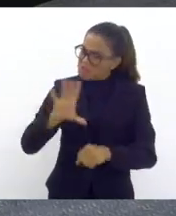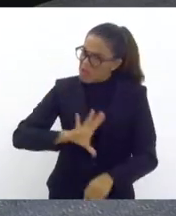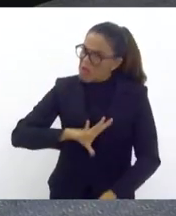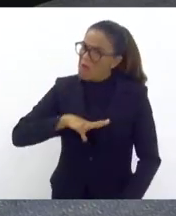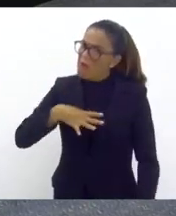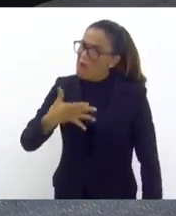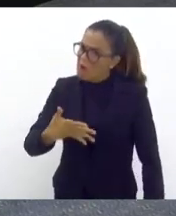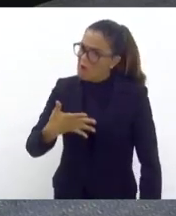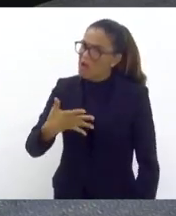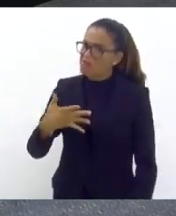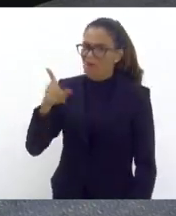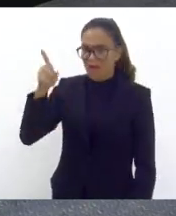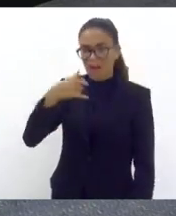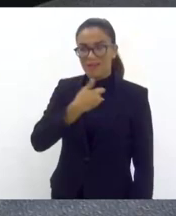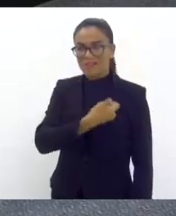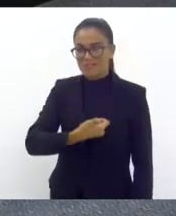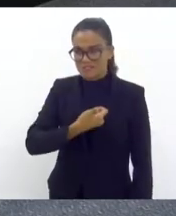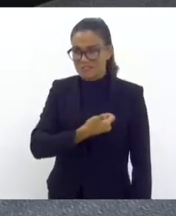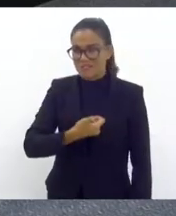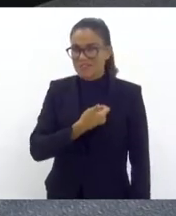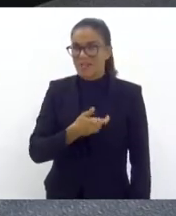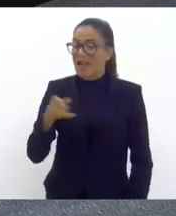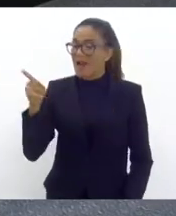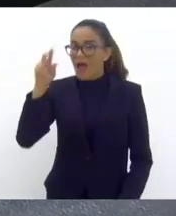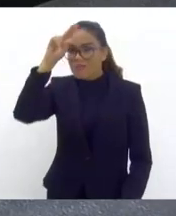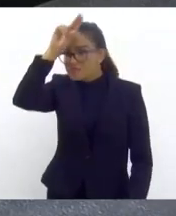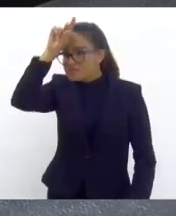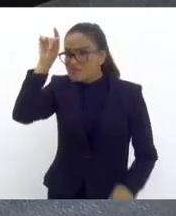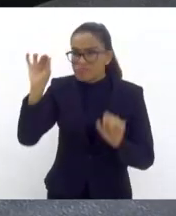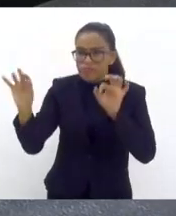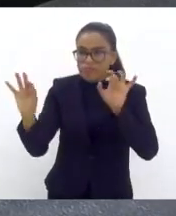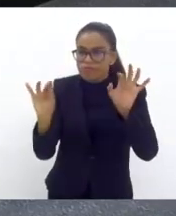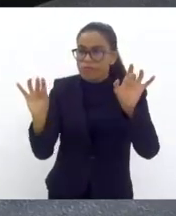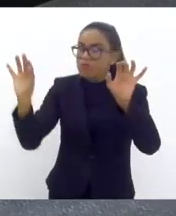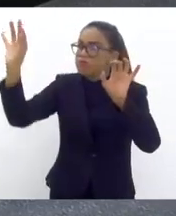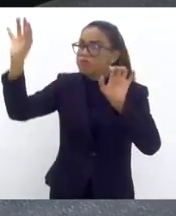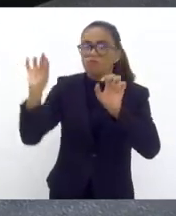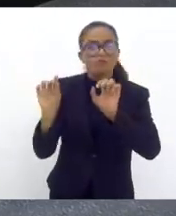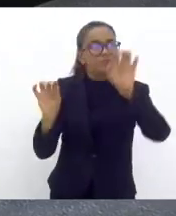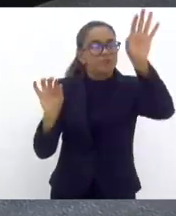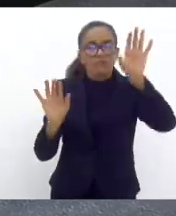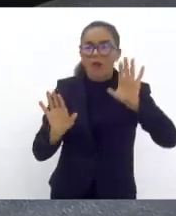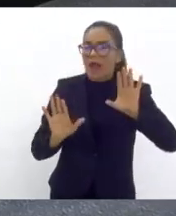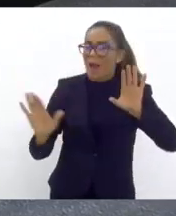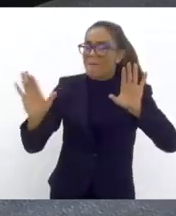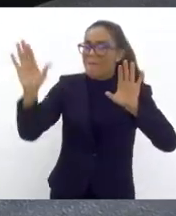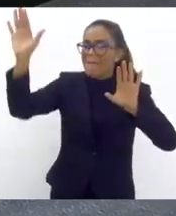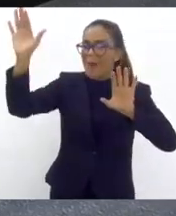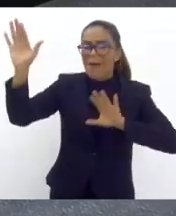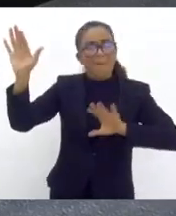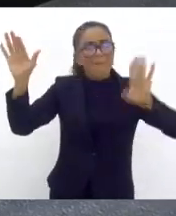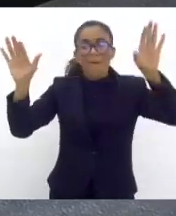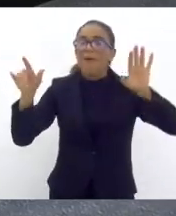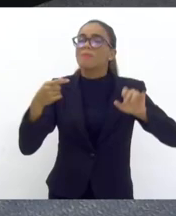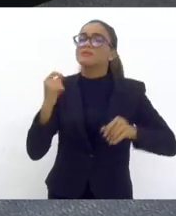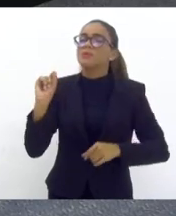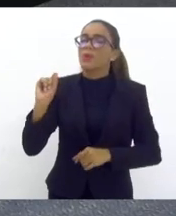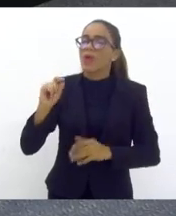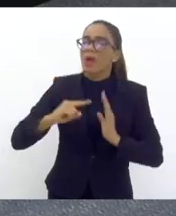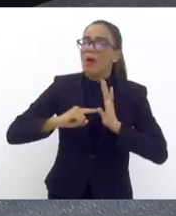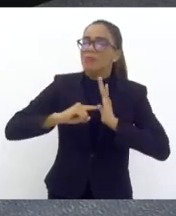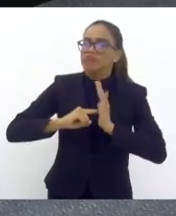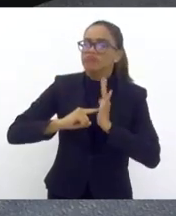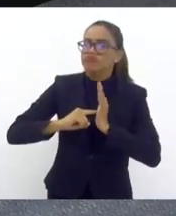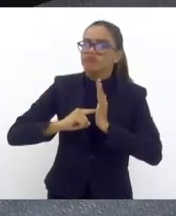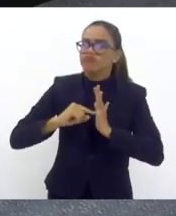tá lá em São João de Meriti lá um formigueiro é tudo morro tem que ter bomba aí você não tem bomba para botar água para o cara que mora lá em cima